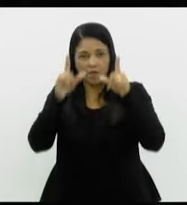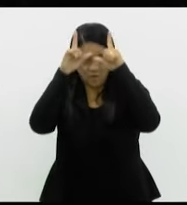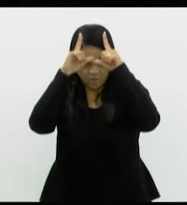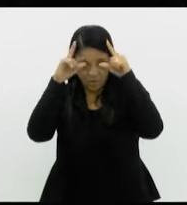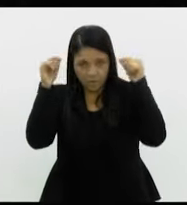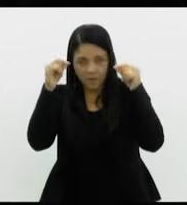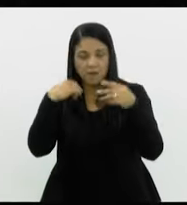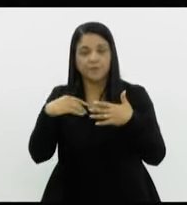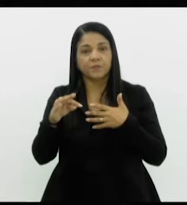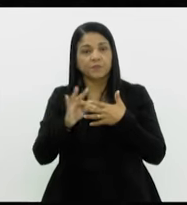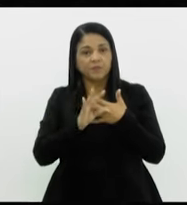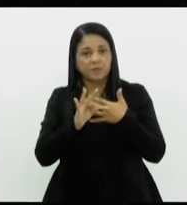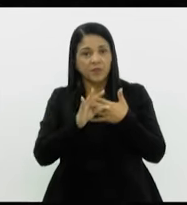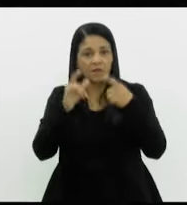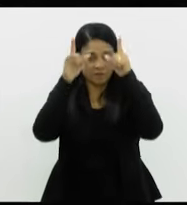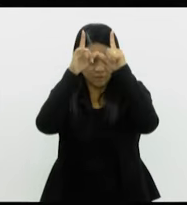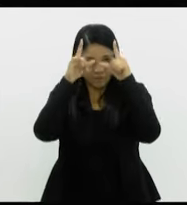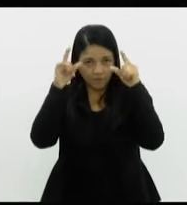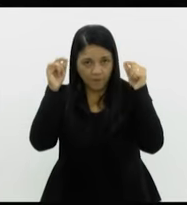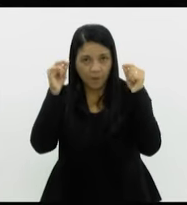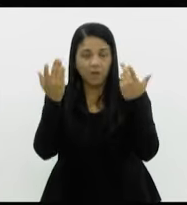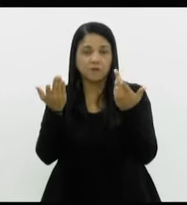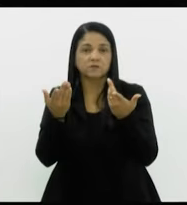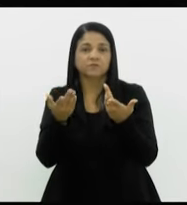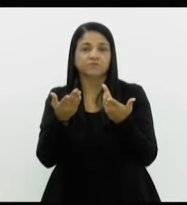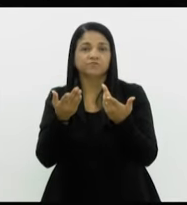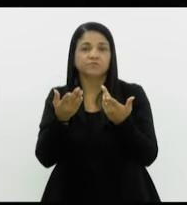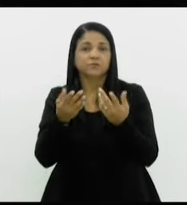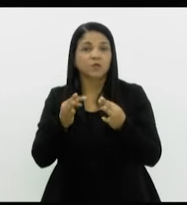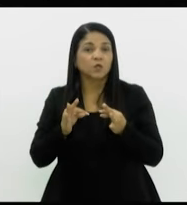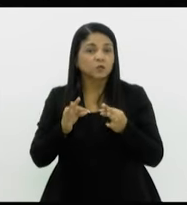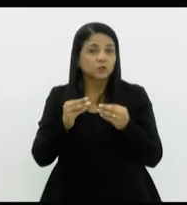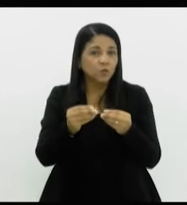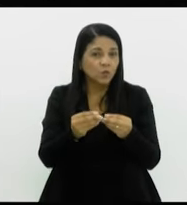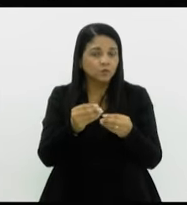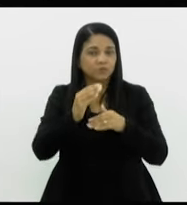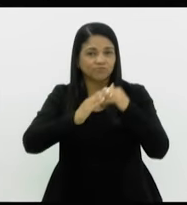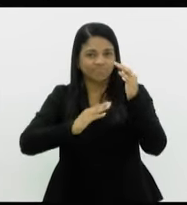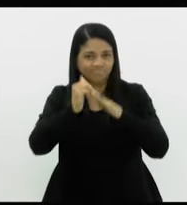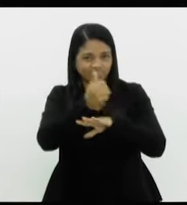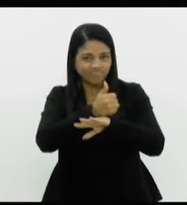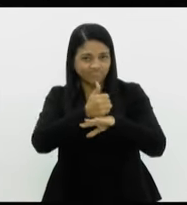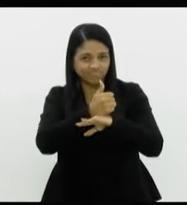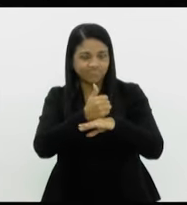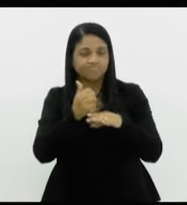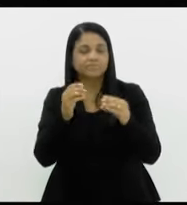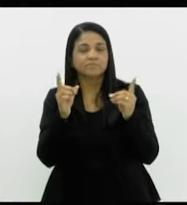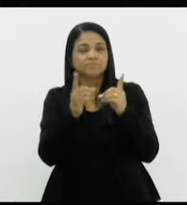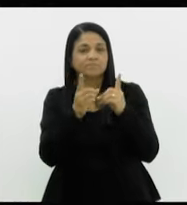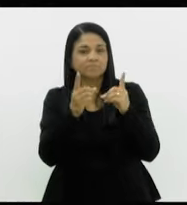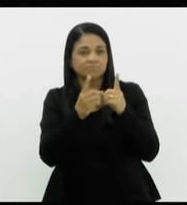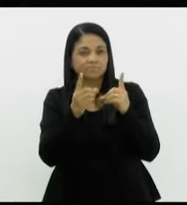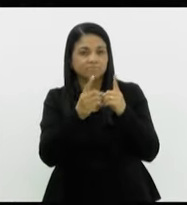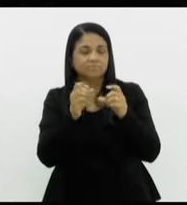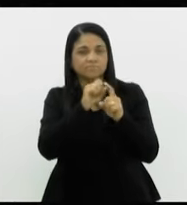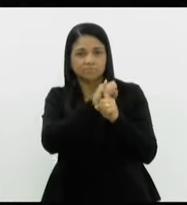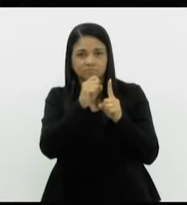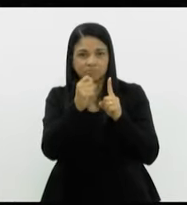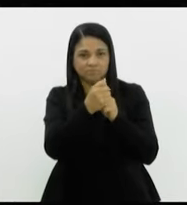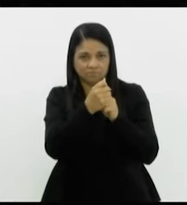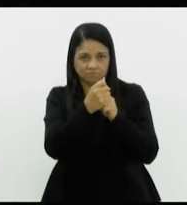enfermeiras, técnicas de enfermagem, enfim, todos aqueles que prestam o serviço de assistência social na ponta,